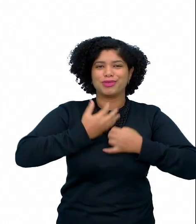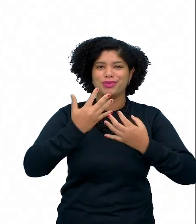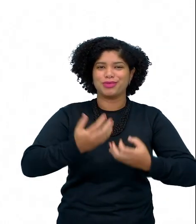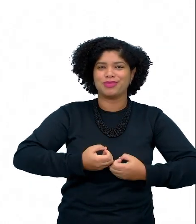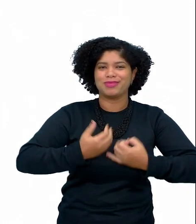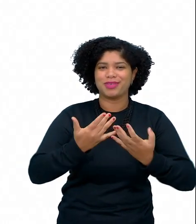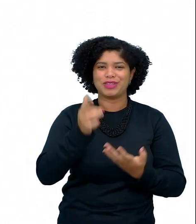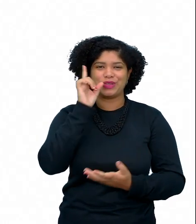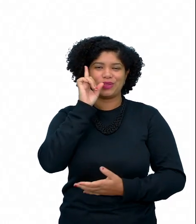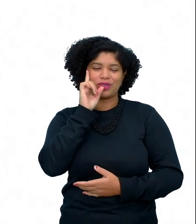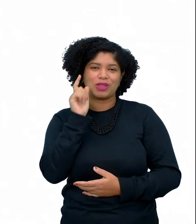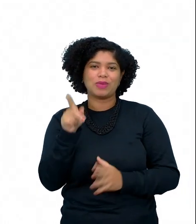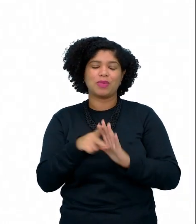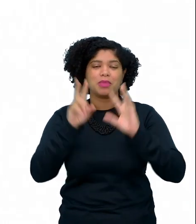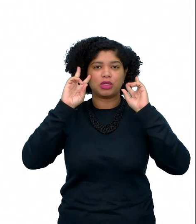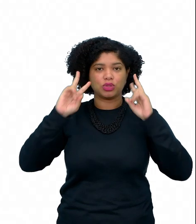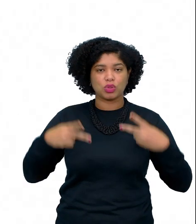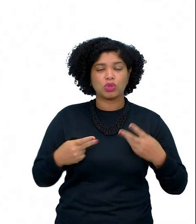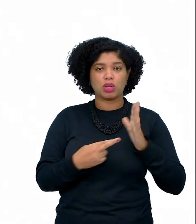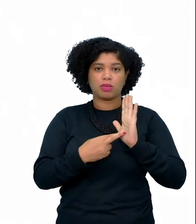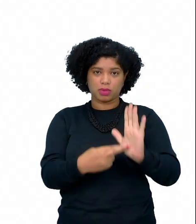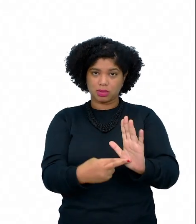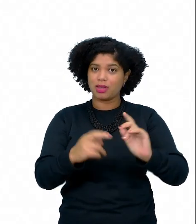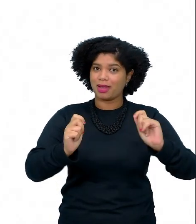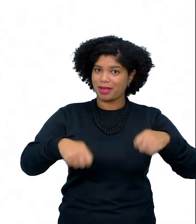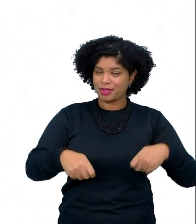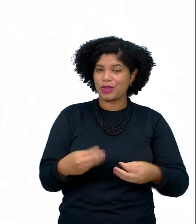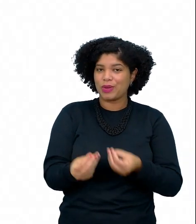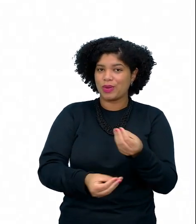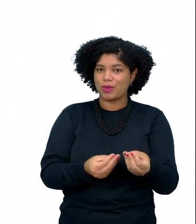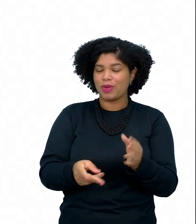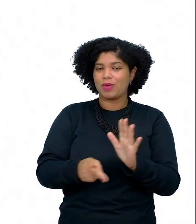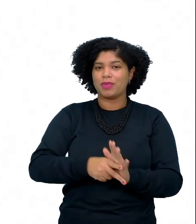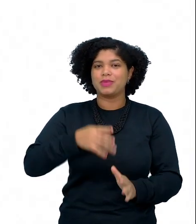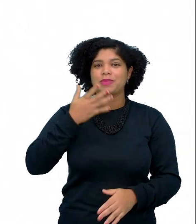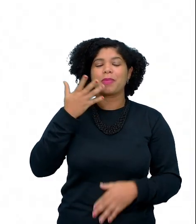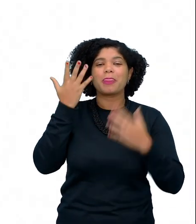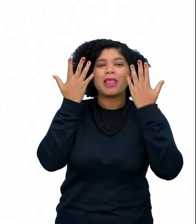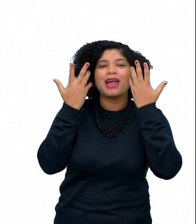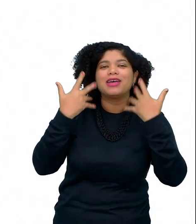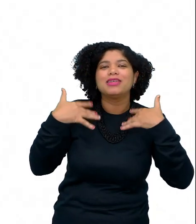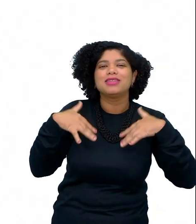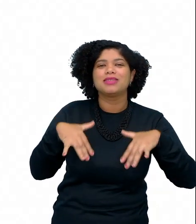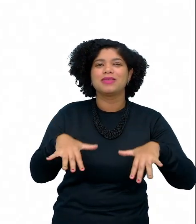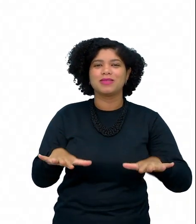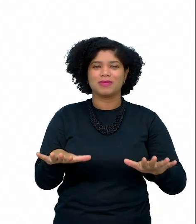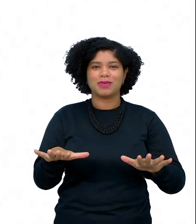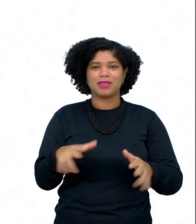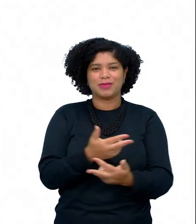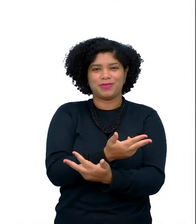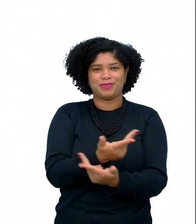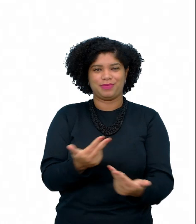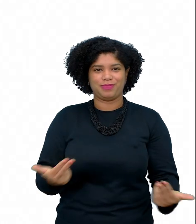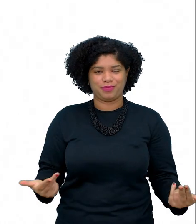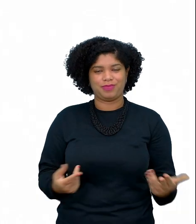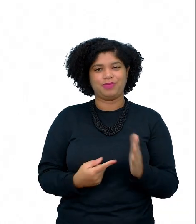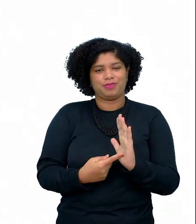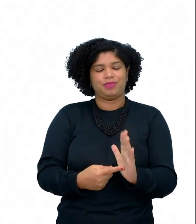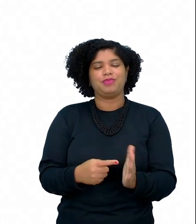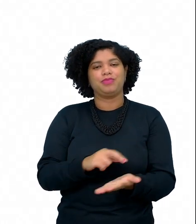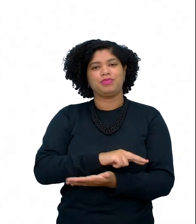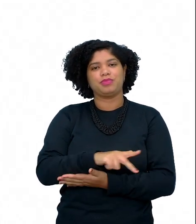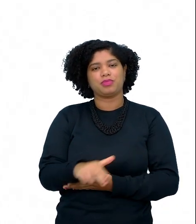o cotidiano, representavam também por meio dos animais. Então, eles representavam todos os tipos de